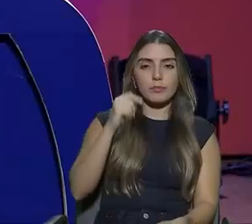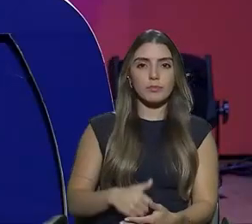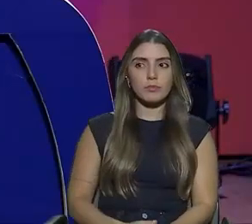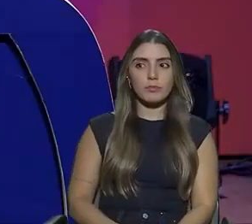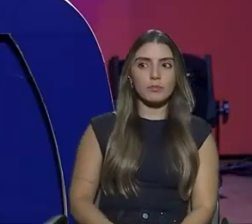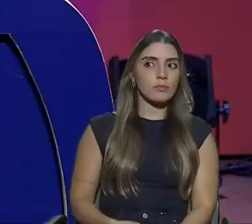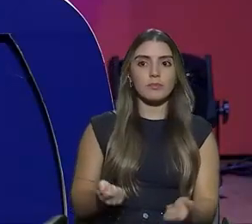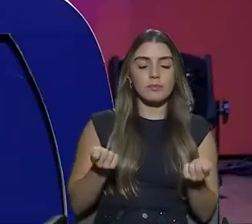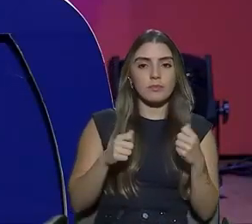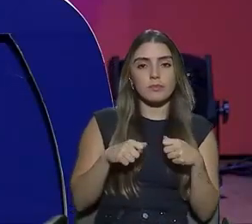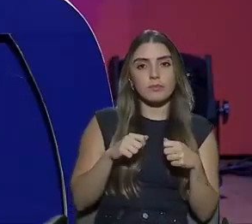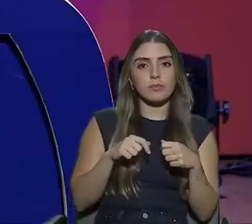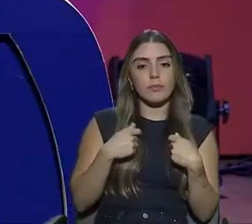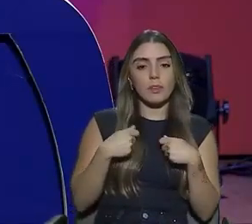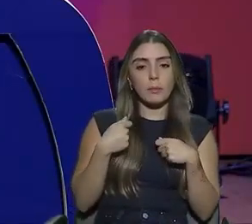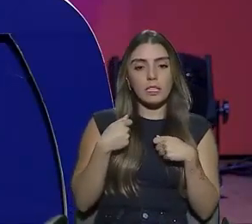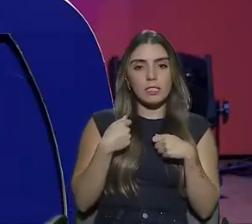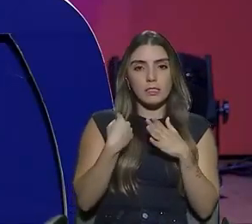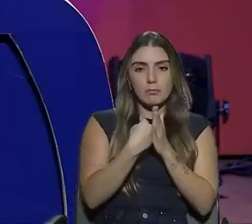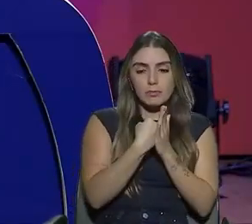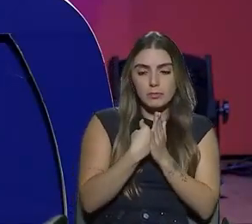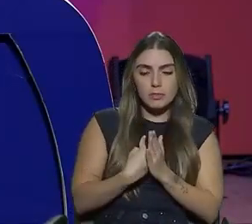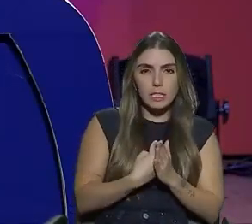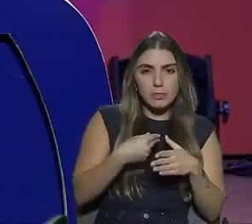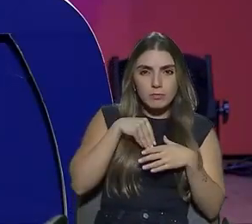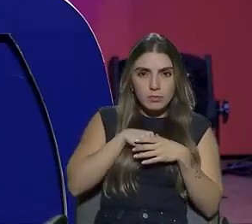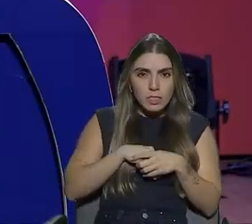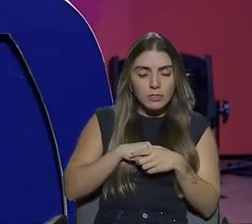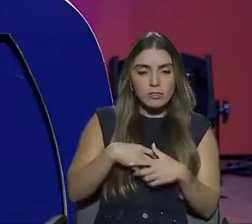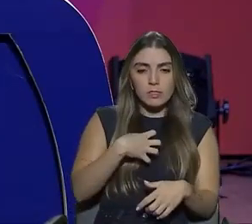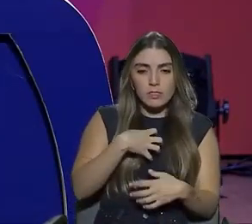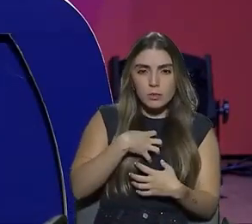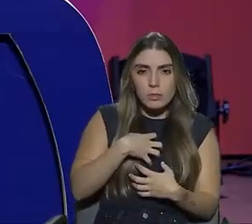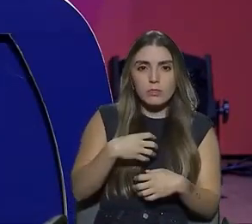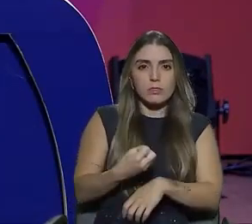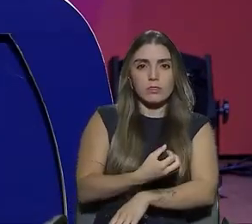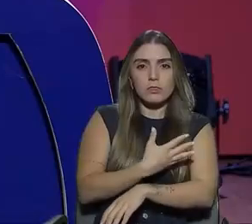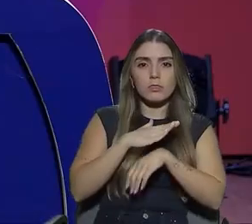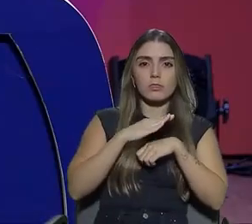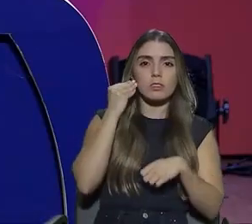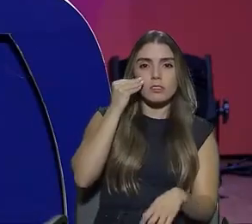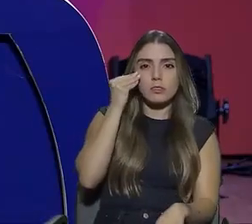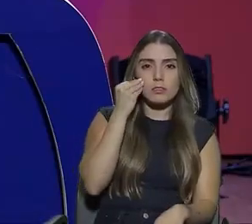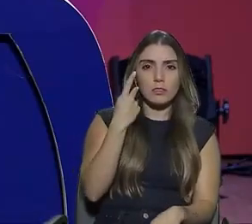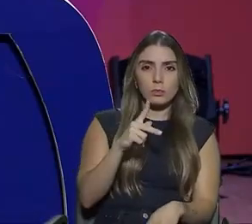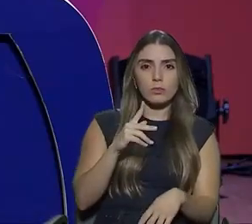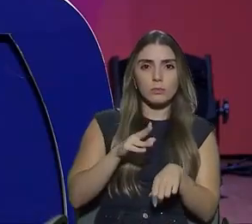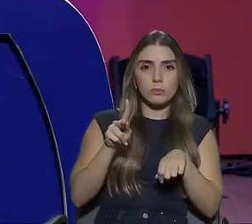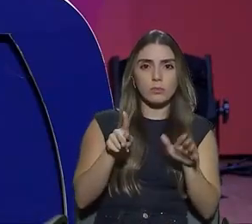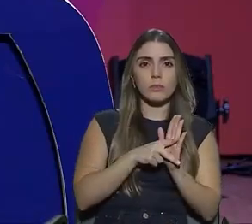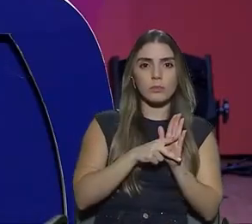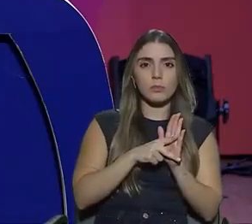uma investigação dos seus afetos, da sua experiência, né? No meu caso, eu